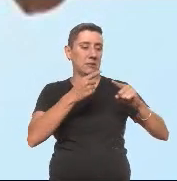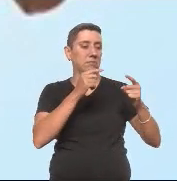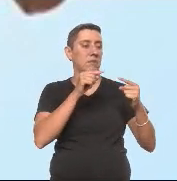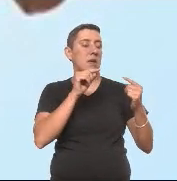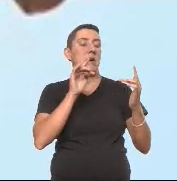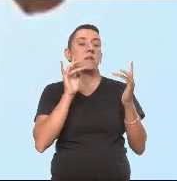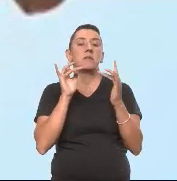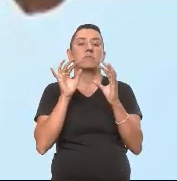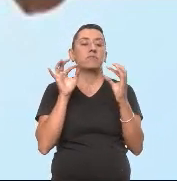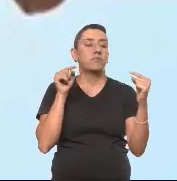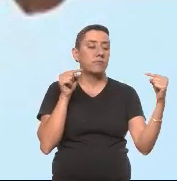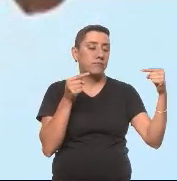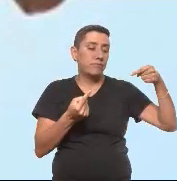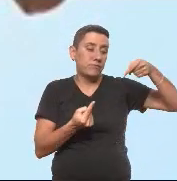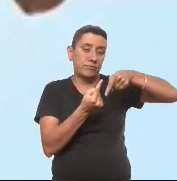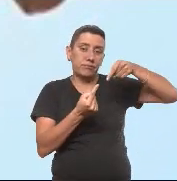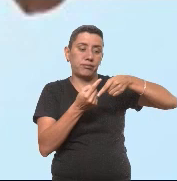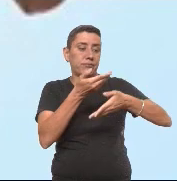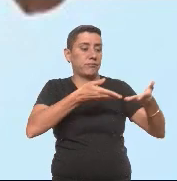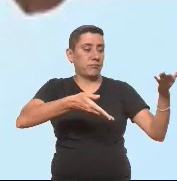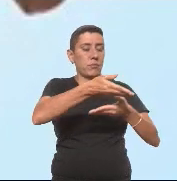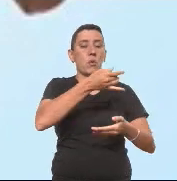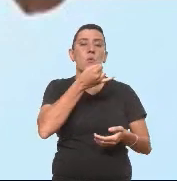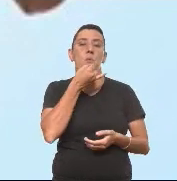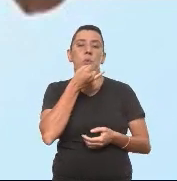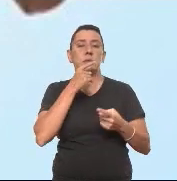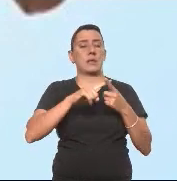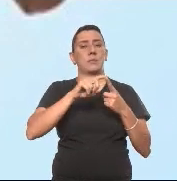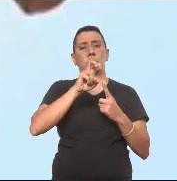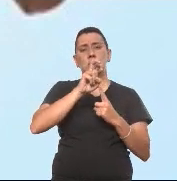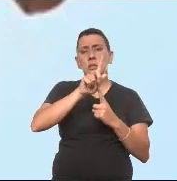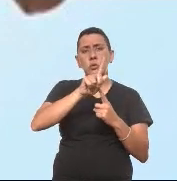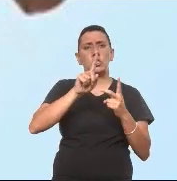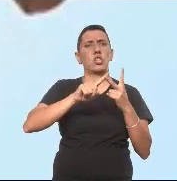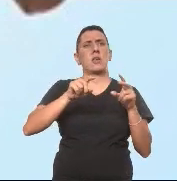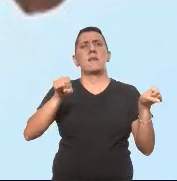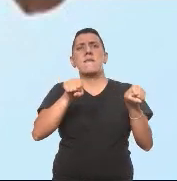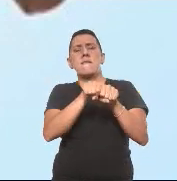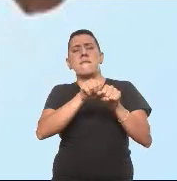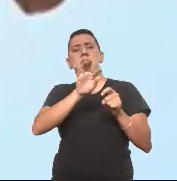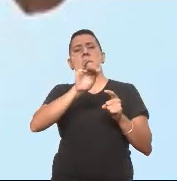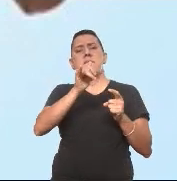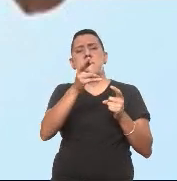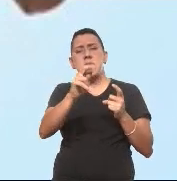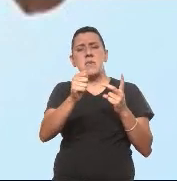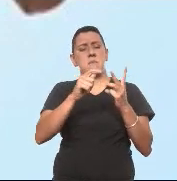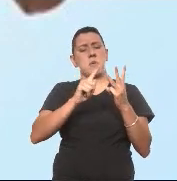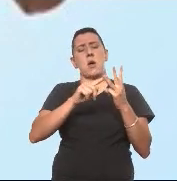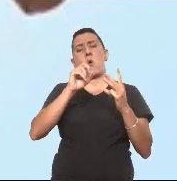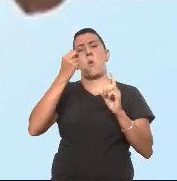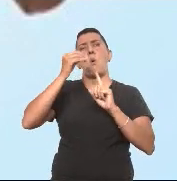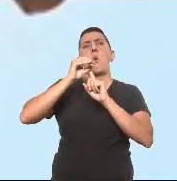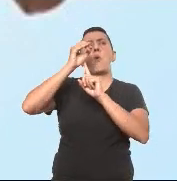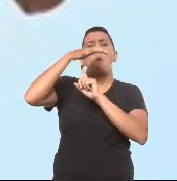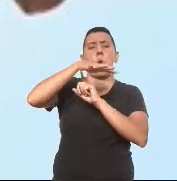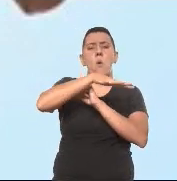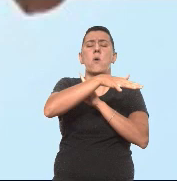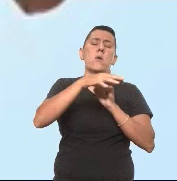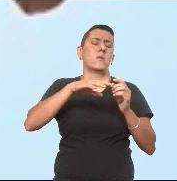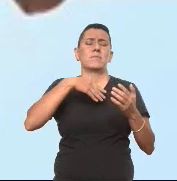5g seja ela micro-ondas ou fibra não importa qual o tipo de infraestrutura mas sem essa infraestrutura